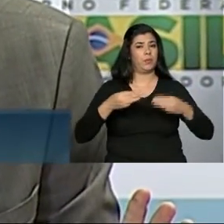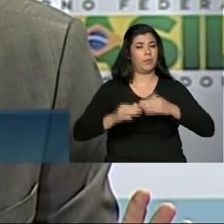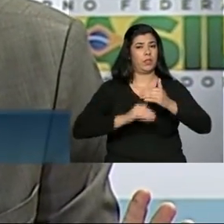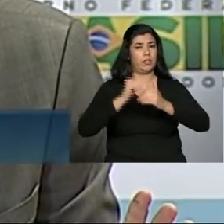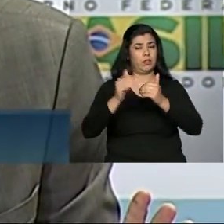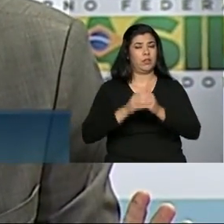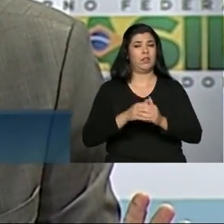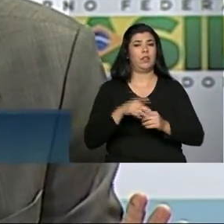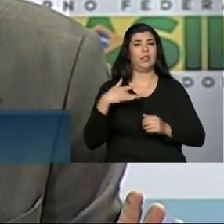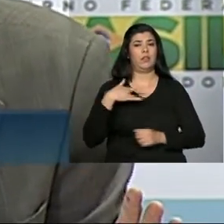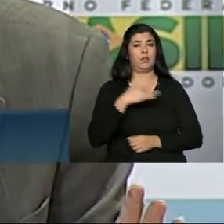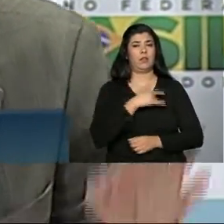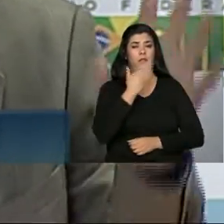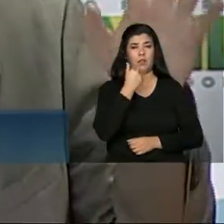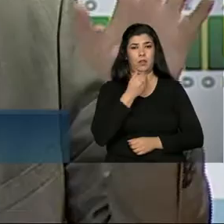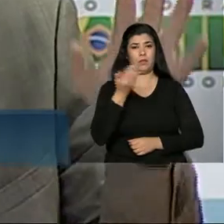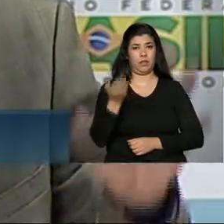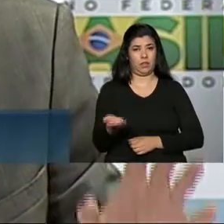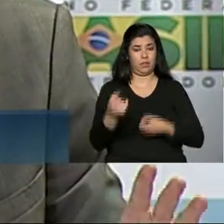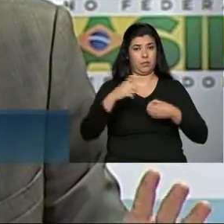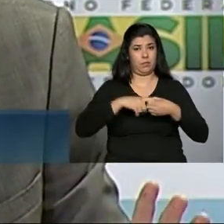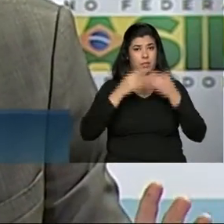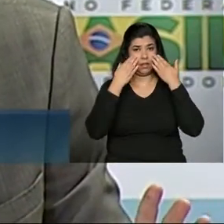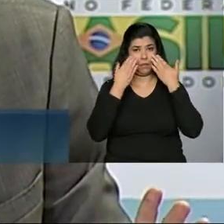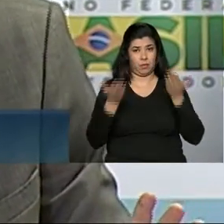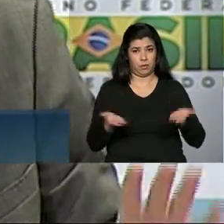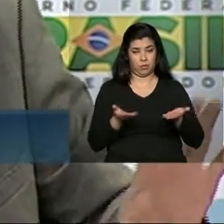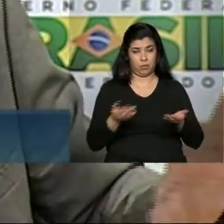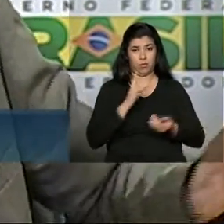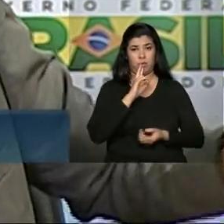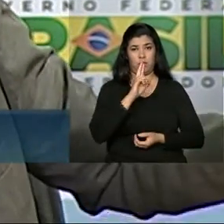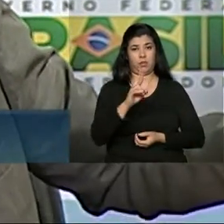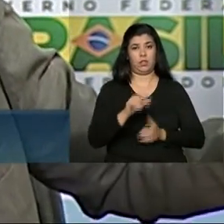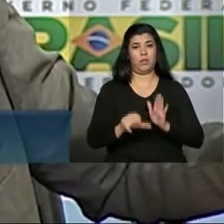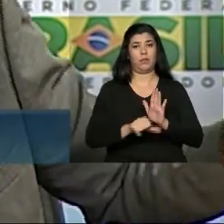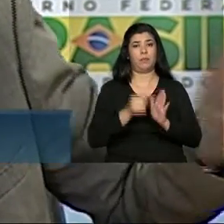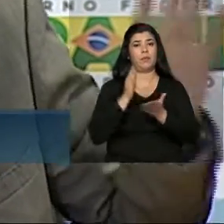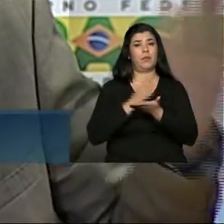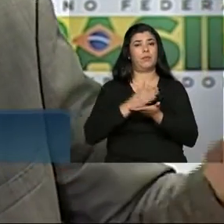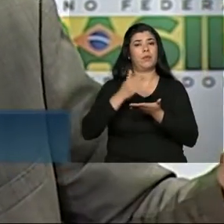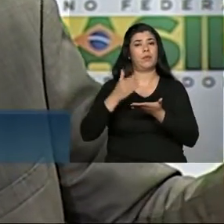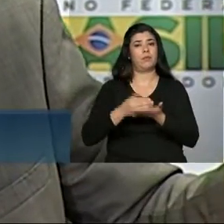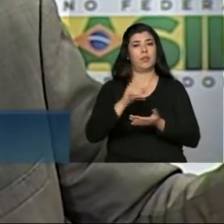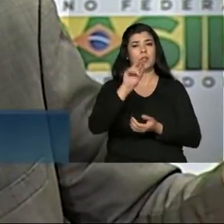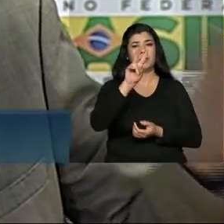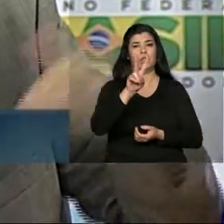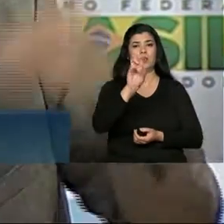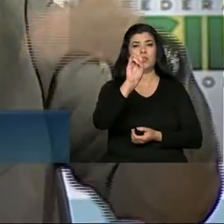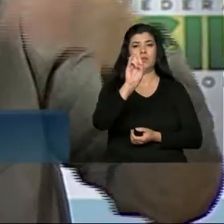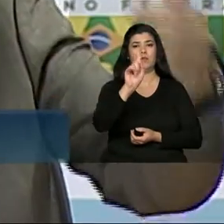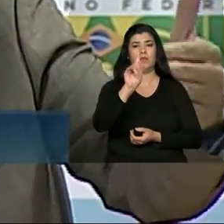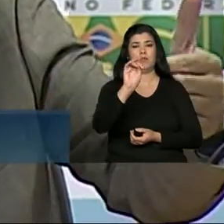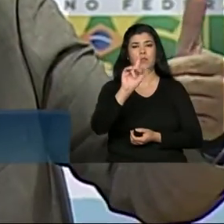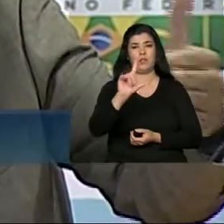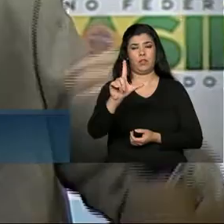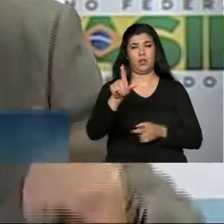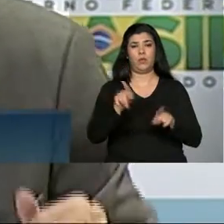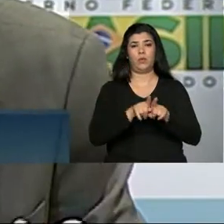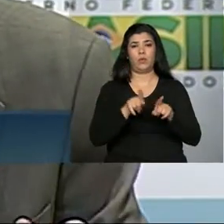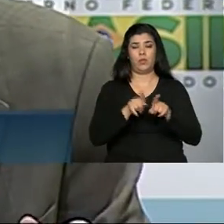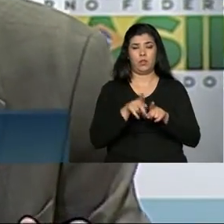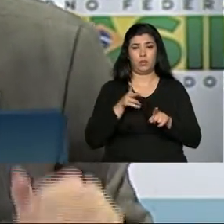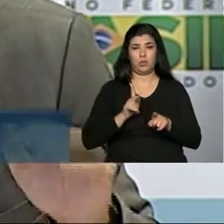da alimentação saudável. Essa que nós estamos apresentando hoje os resultados, a primeira parte é do Vigitel, mais um pedaço do